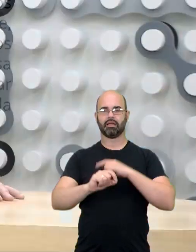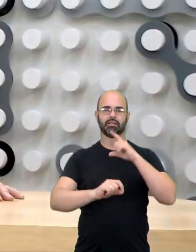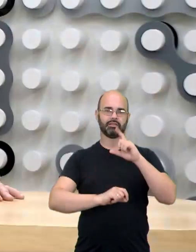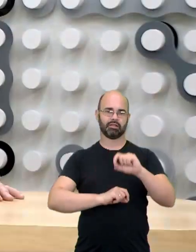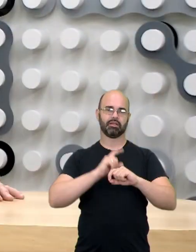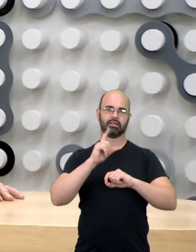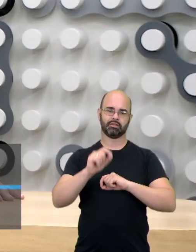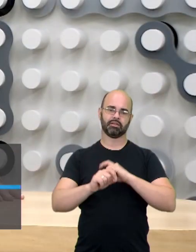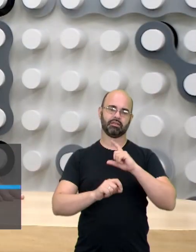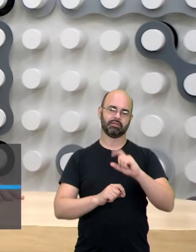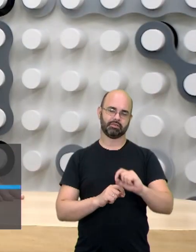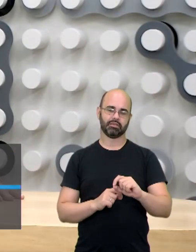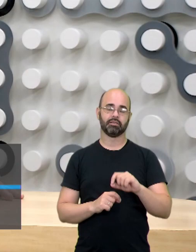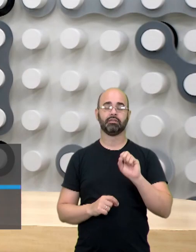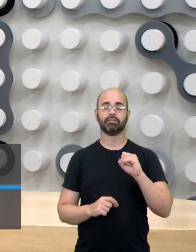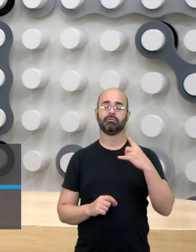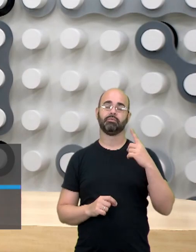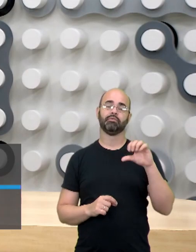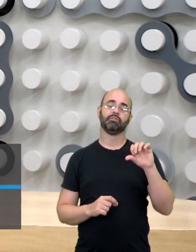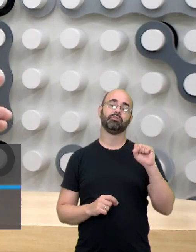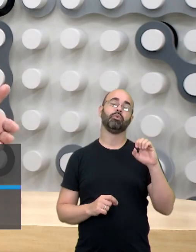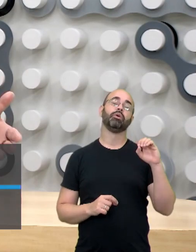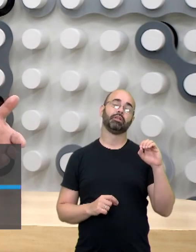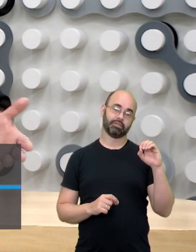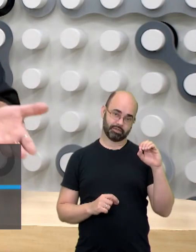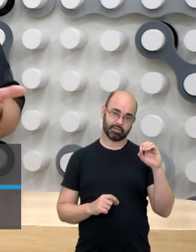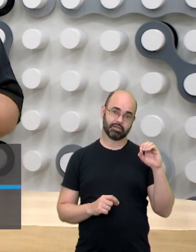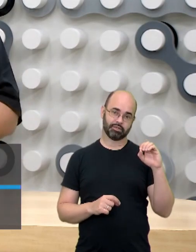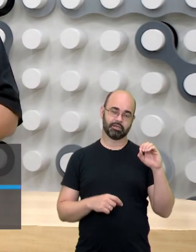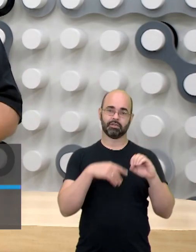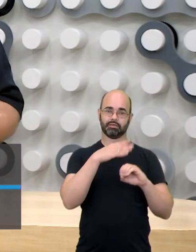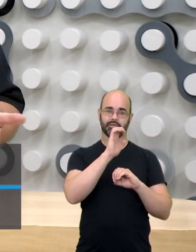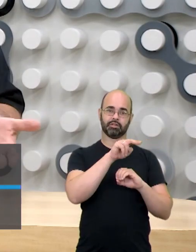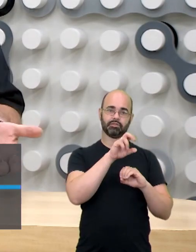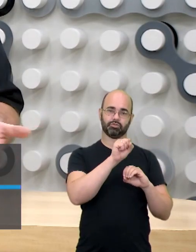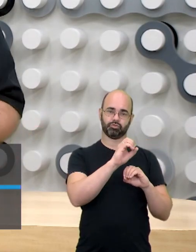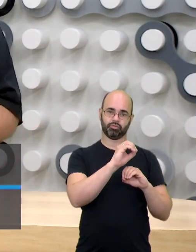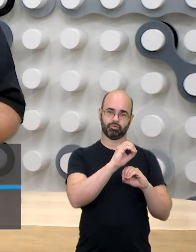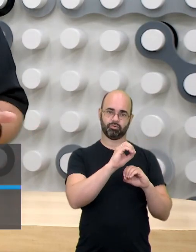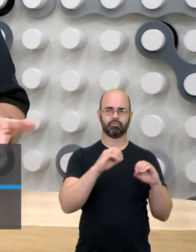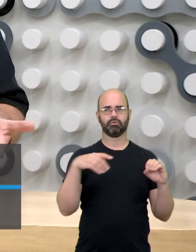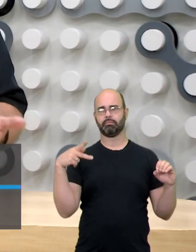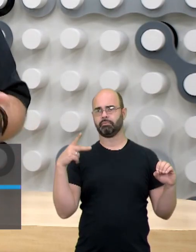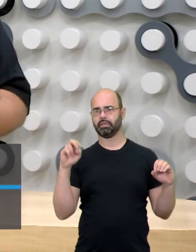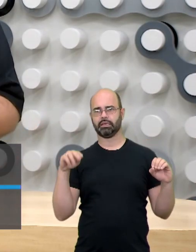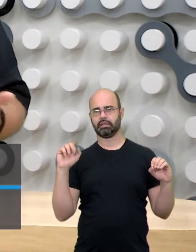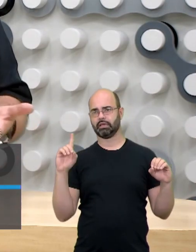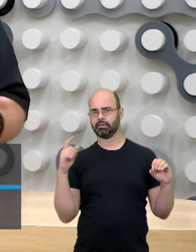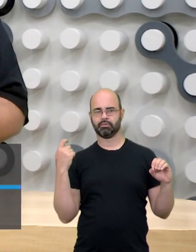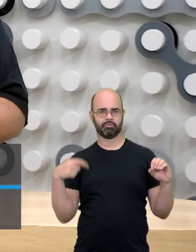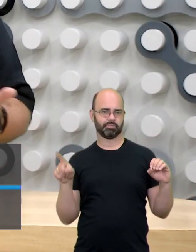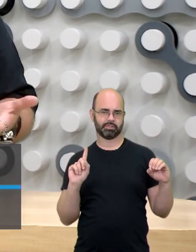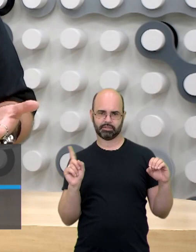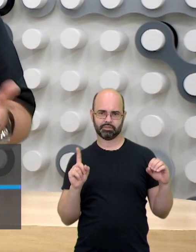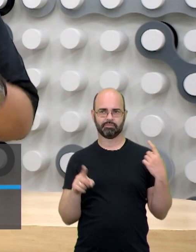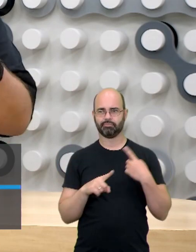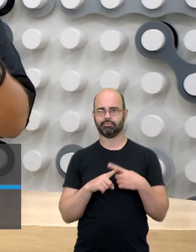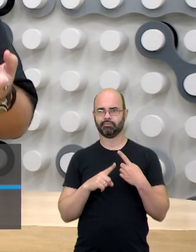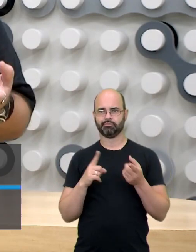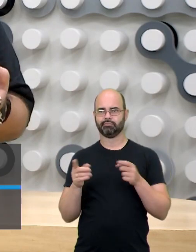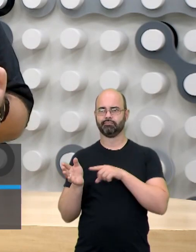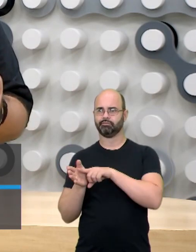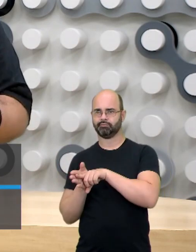se em 1980 teve o censo, não teria a pesquisa do PNAD, até porque não tinha, né, o porquê ter, porque você faria